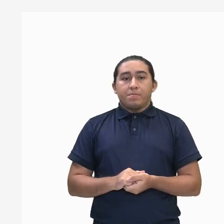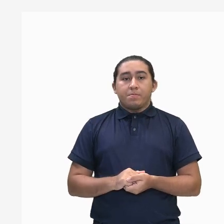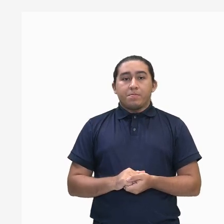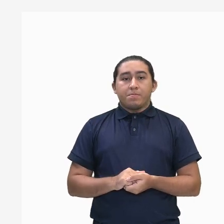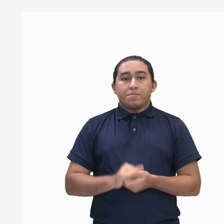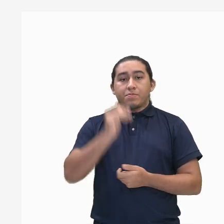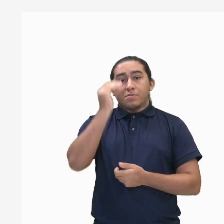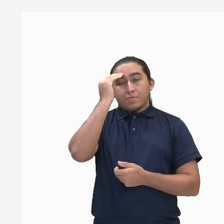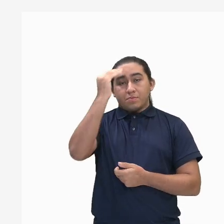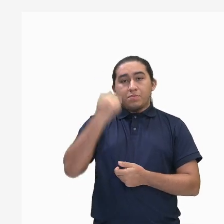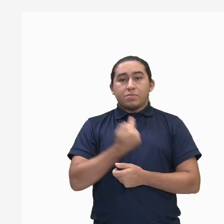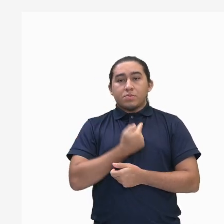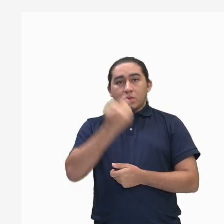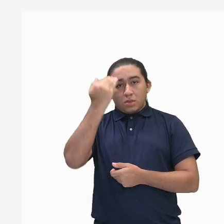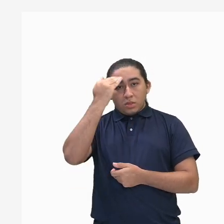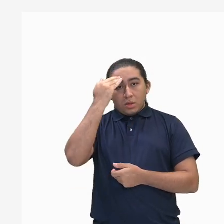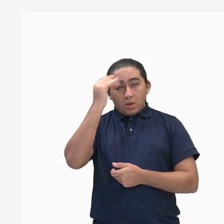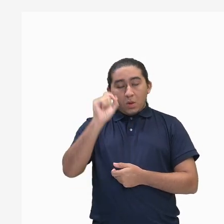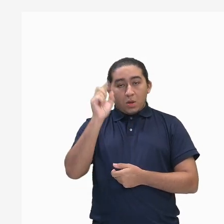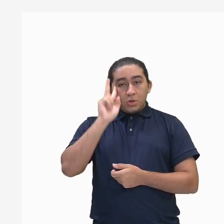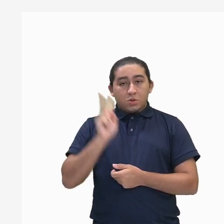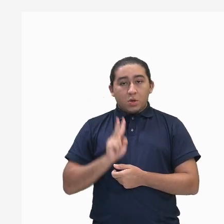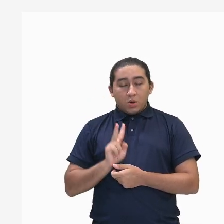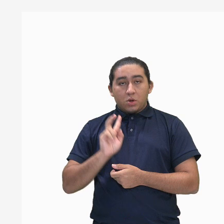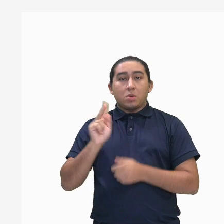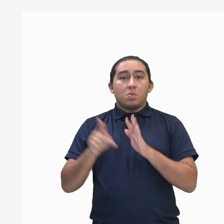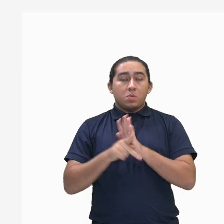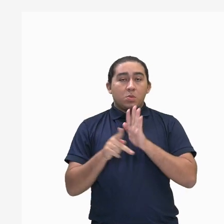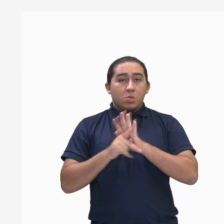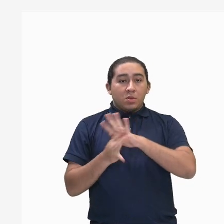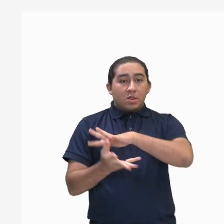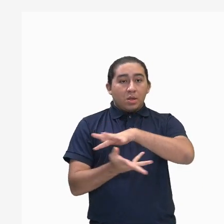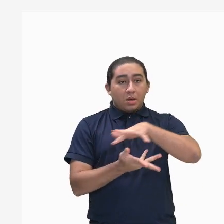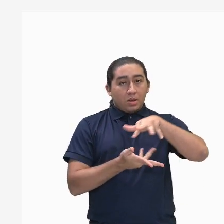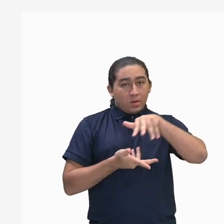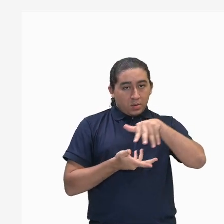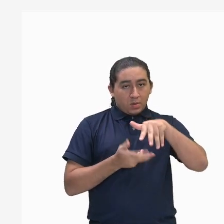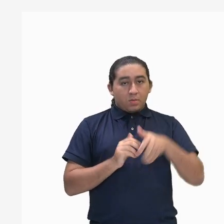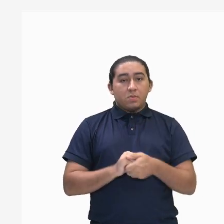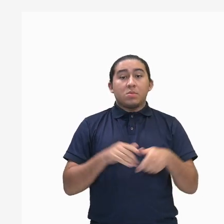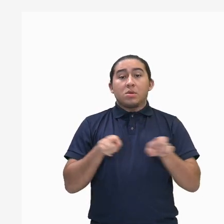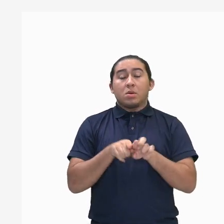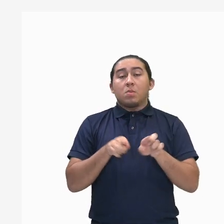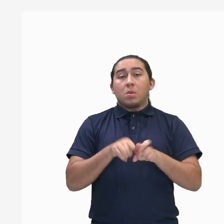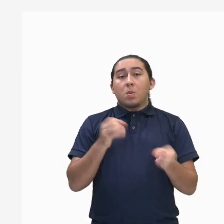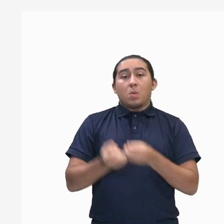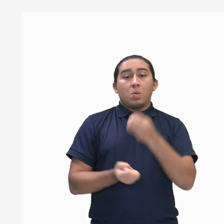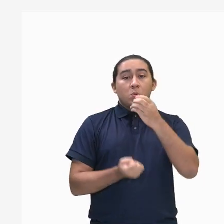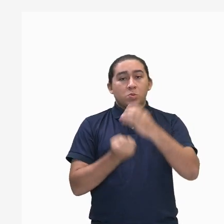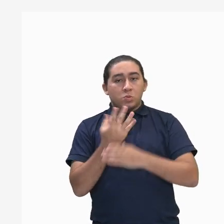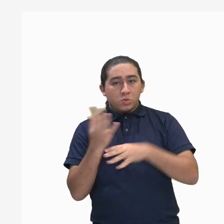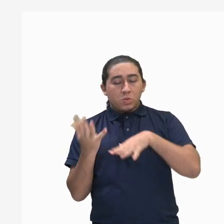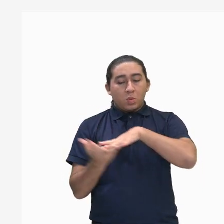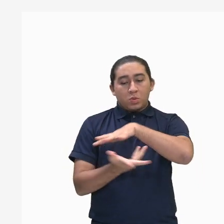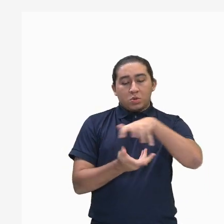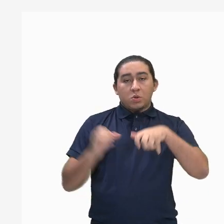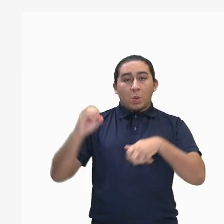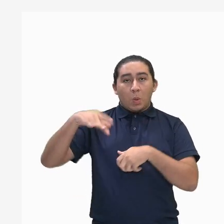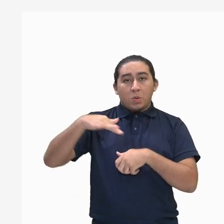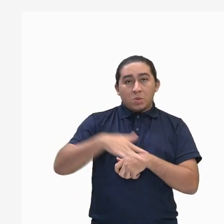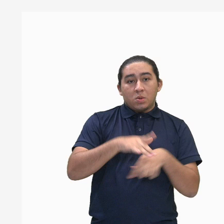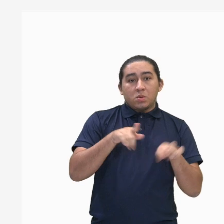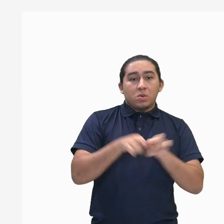para entendermos a história geológica da Terra, a formação dos continentes e oceanos, a origem